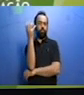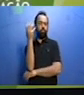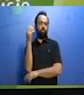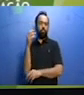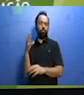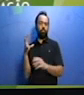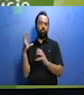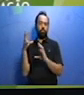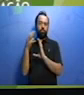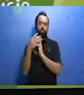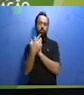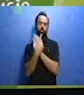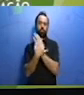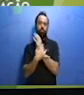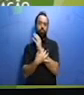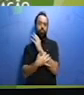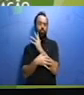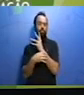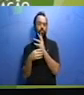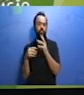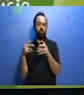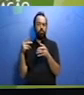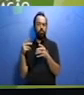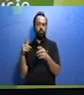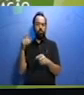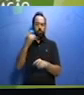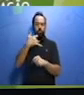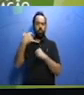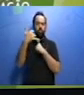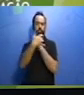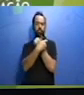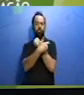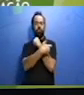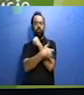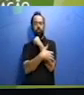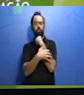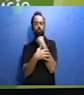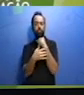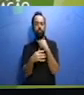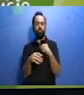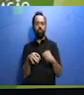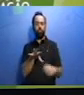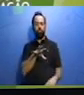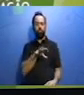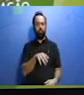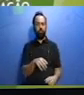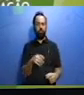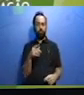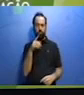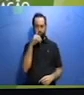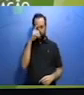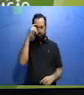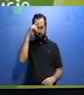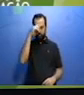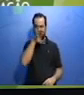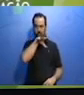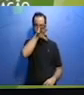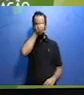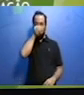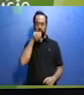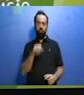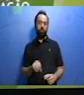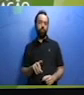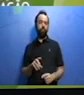ficar cobertos de óleo, dificultando as trocas com o ambiente, como a respiração, a fotossíntese,